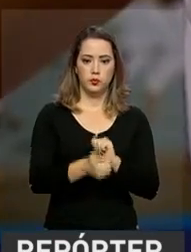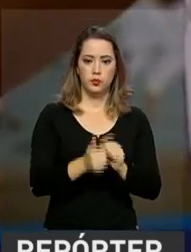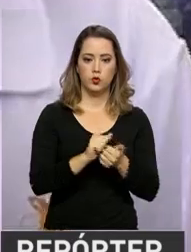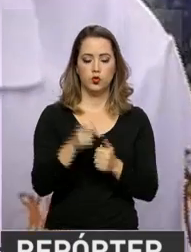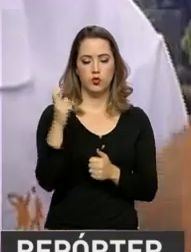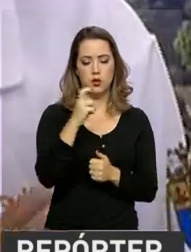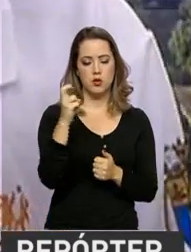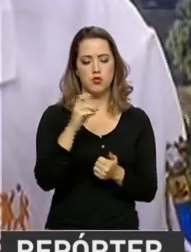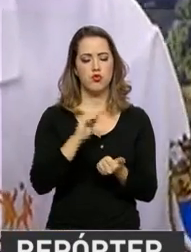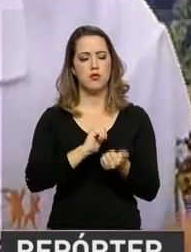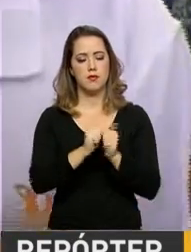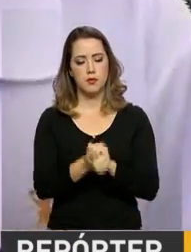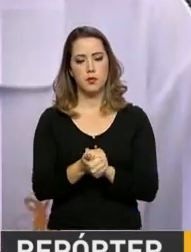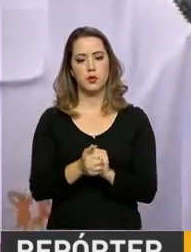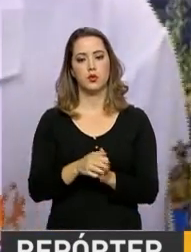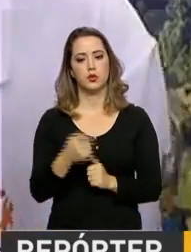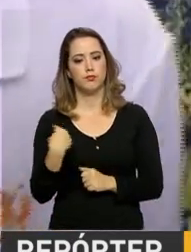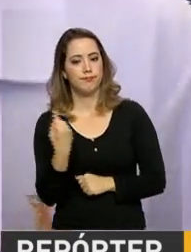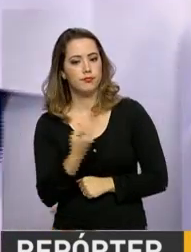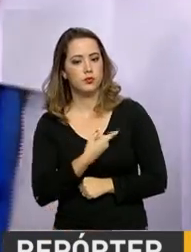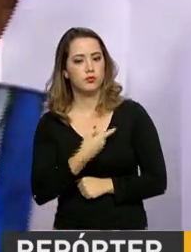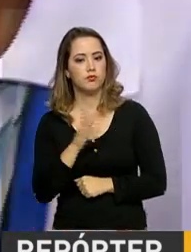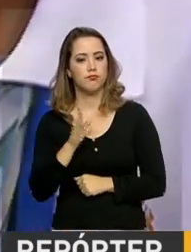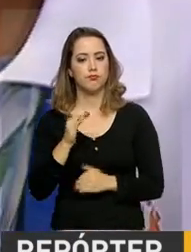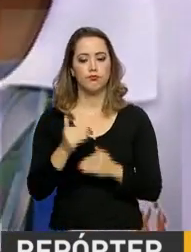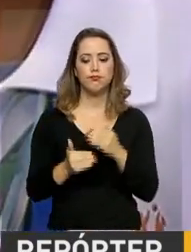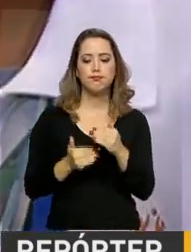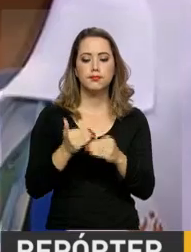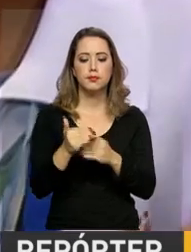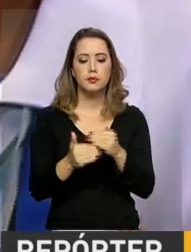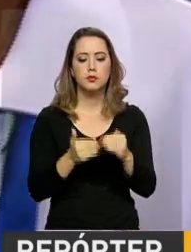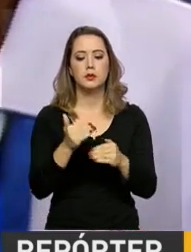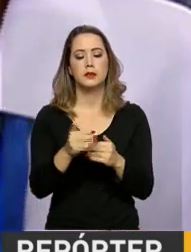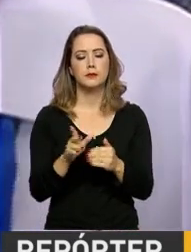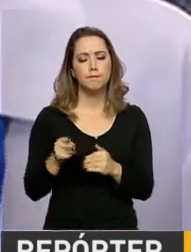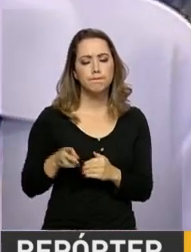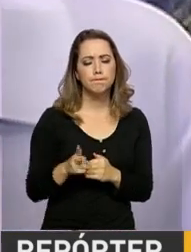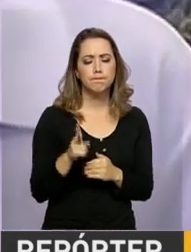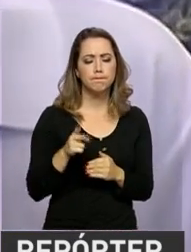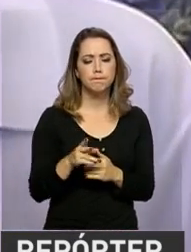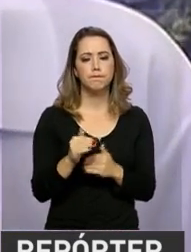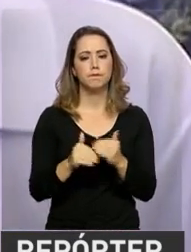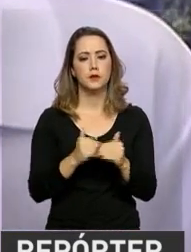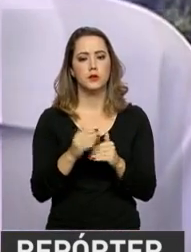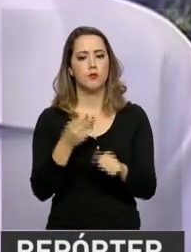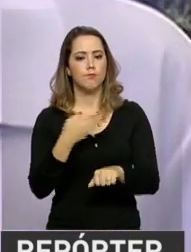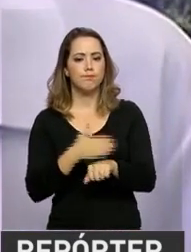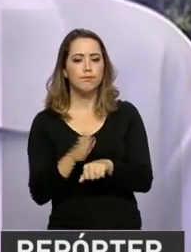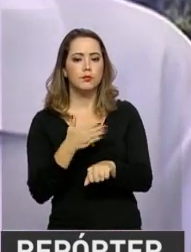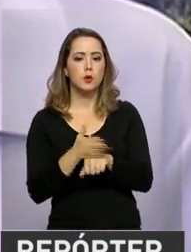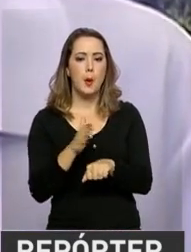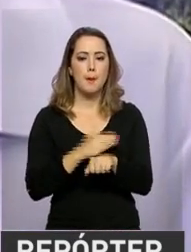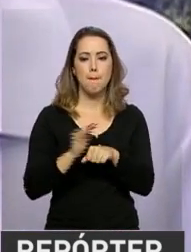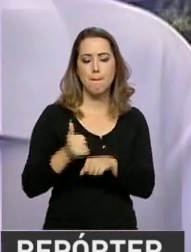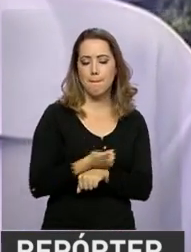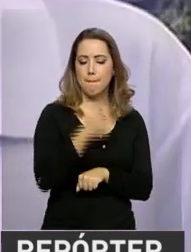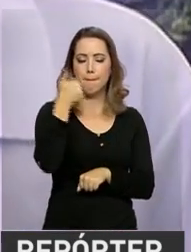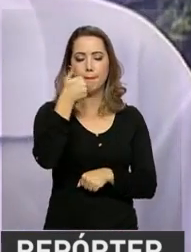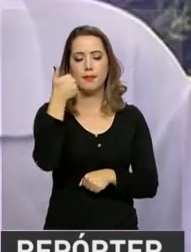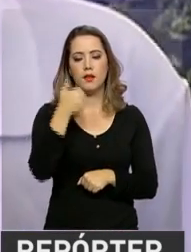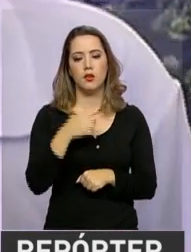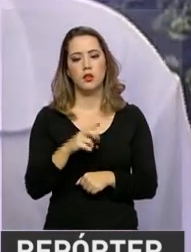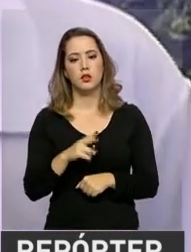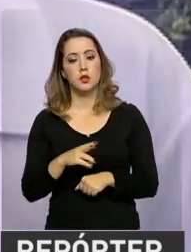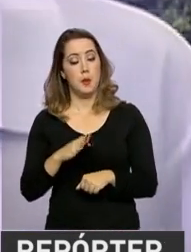esportes cada dia mais gente avança para um professor cada dia mais tem uma resistência maior um treino de de maior qualidade